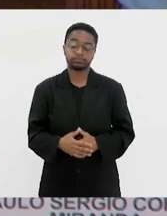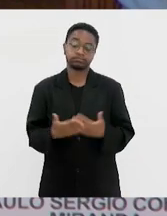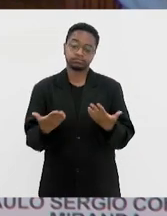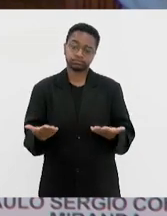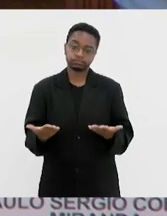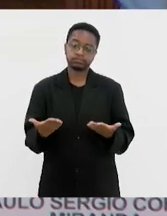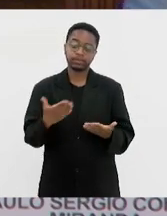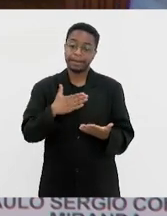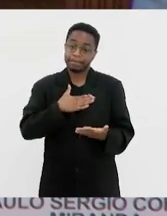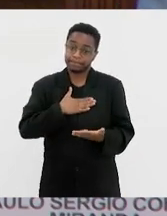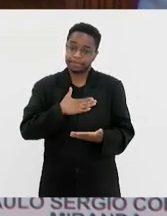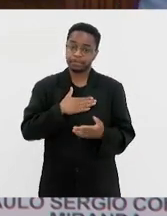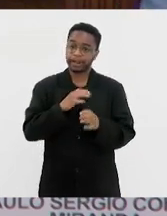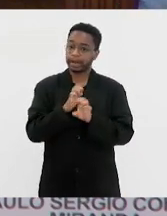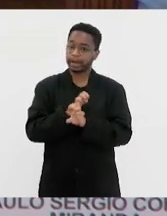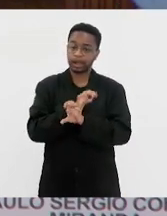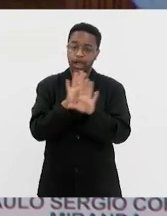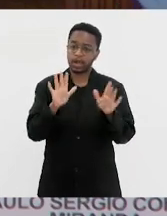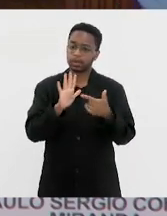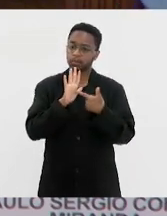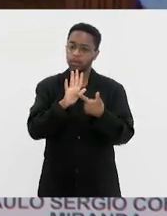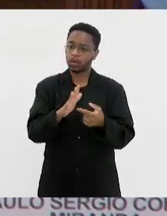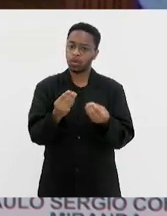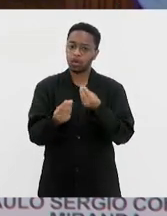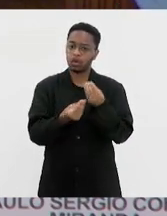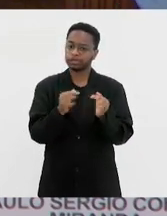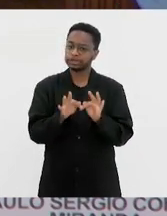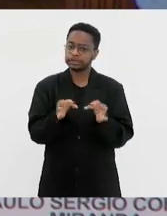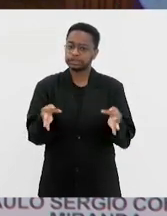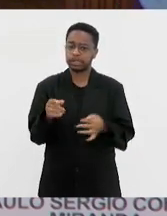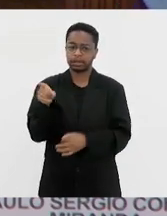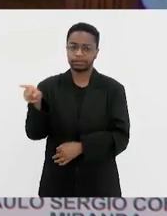mim a simplicidade do homem,